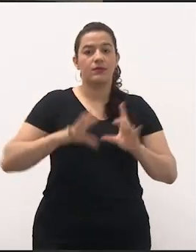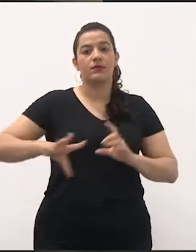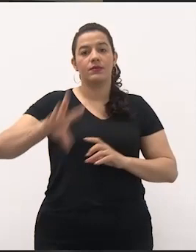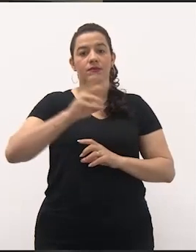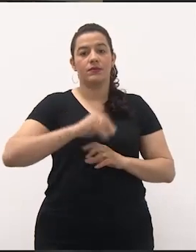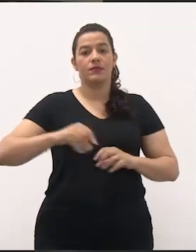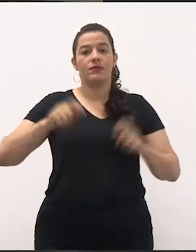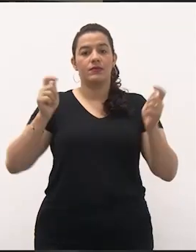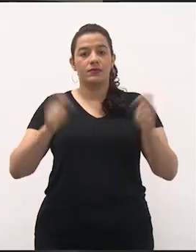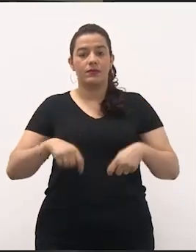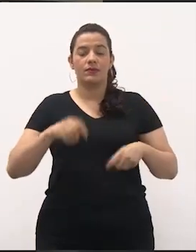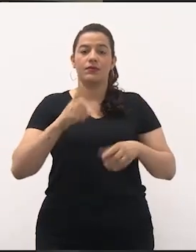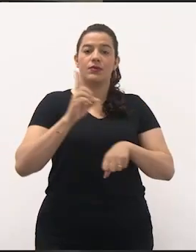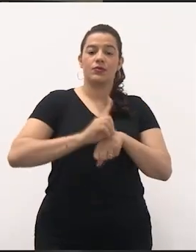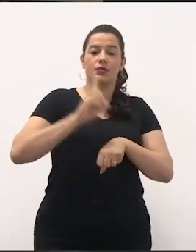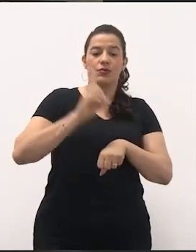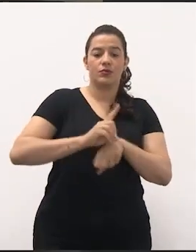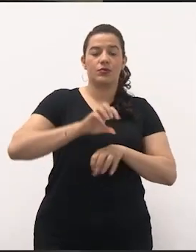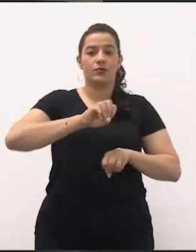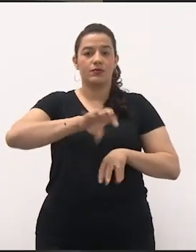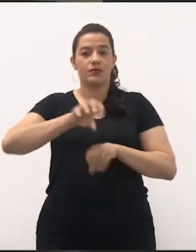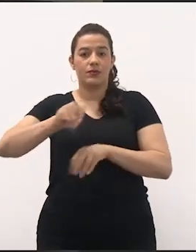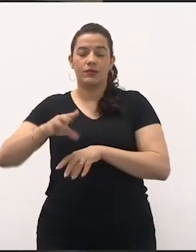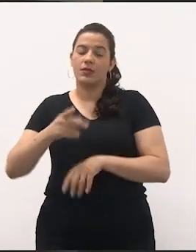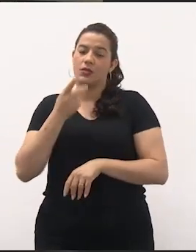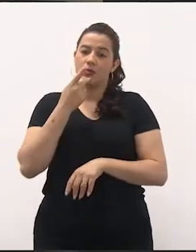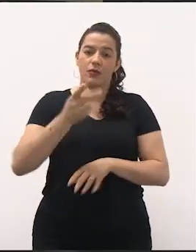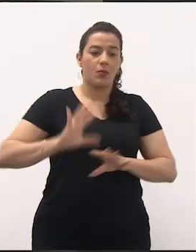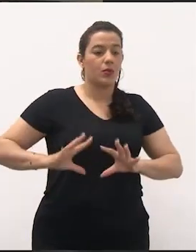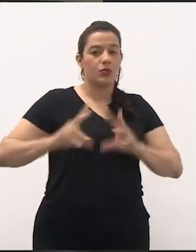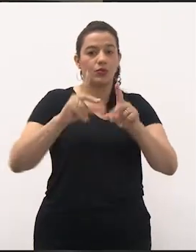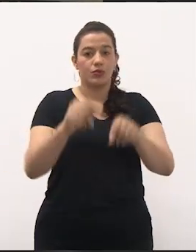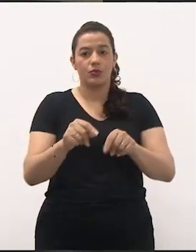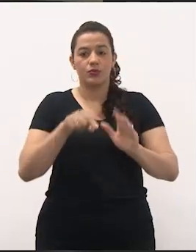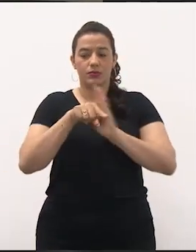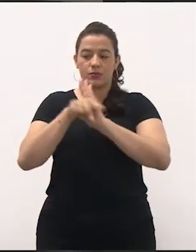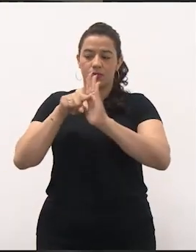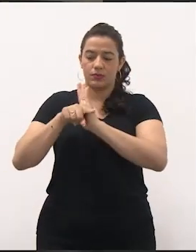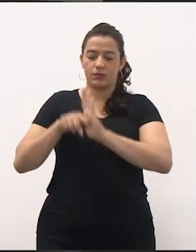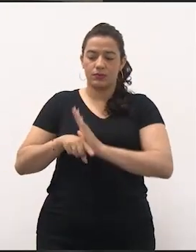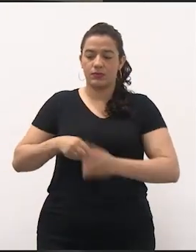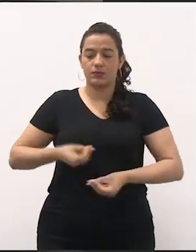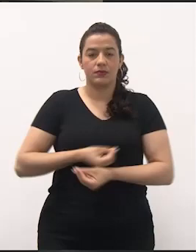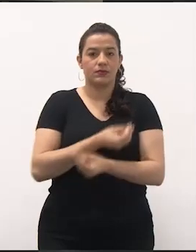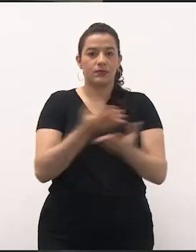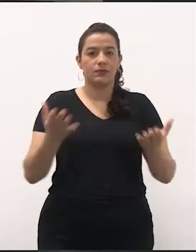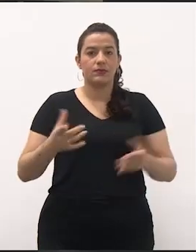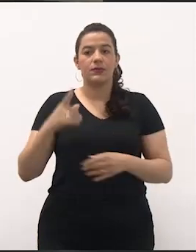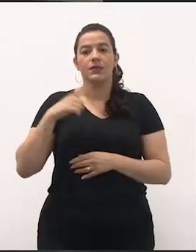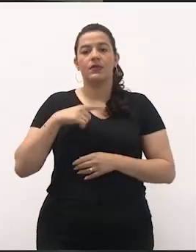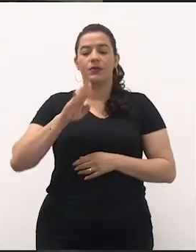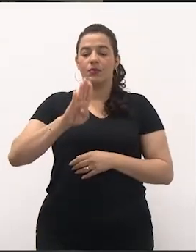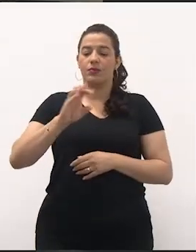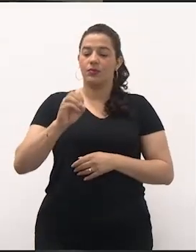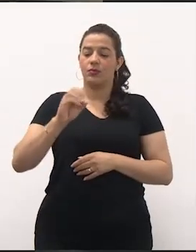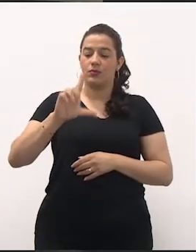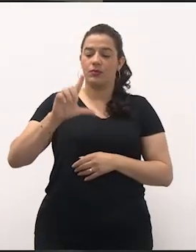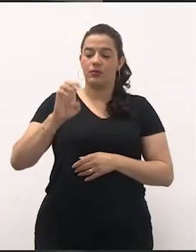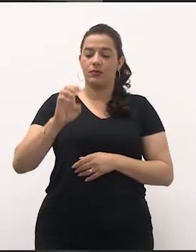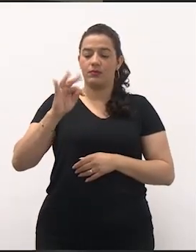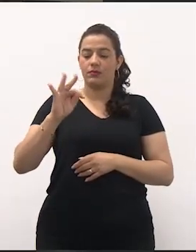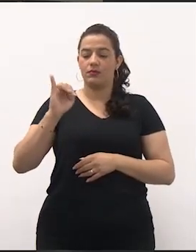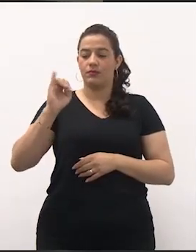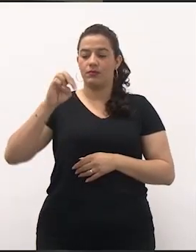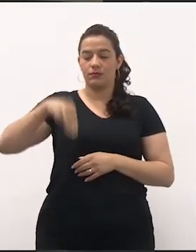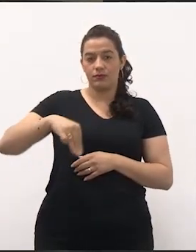as diretorias de ensino também, a gente mandou para todos os supervisores, enfim. E também a gente tem um boletim